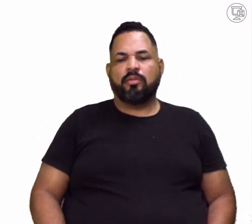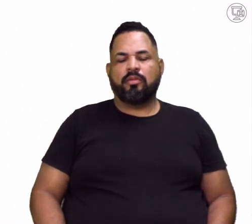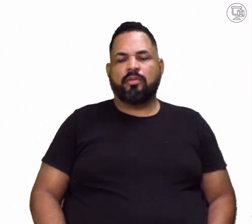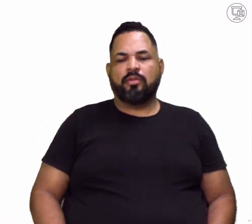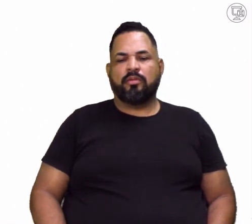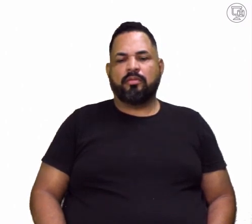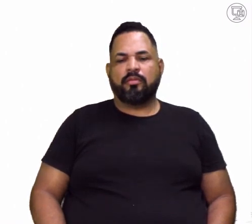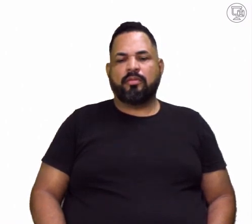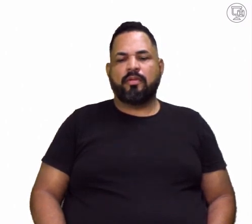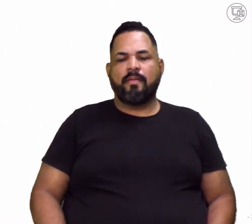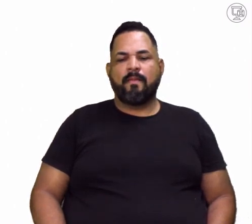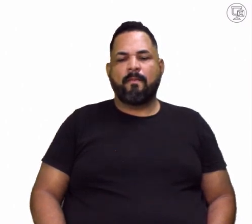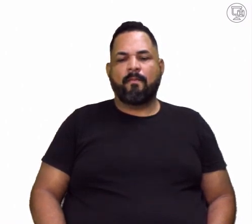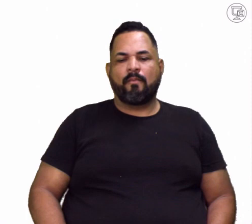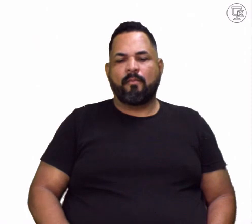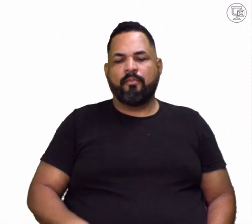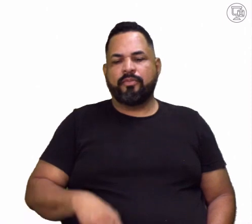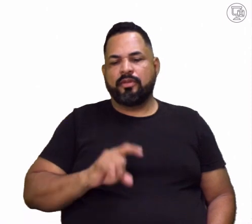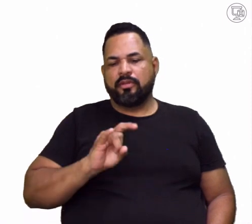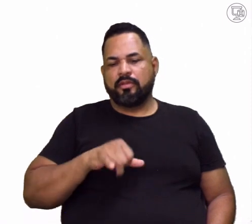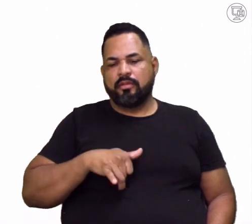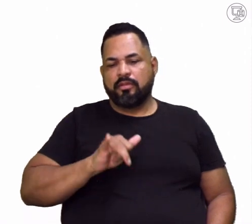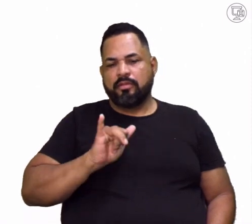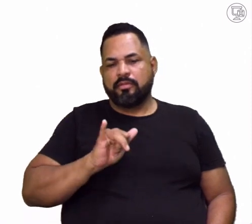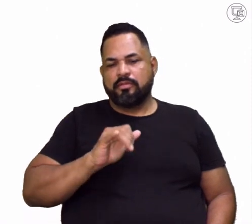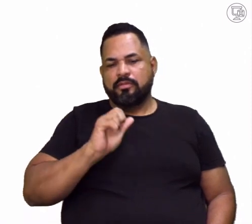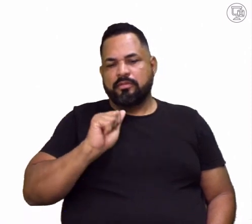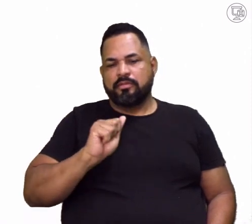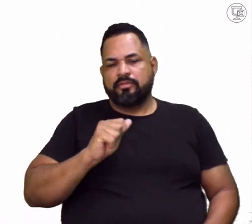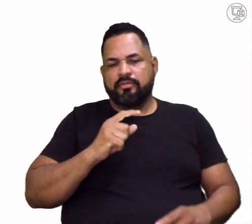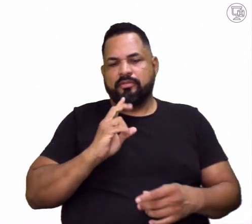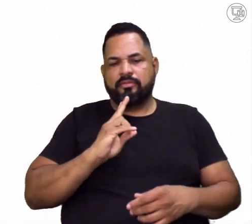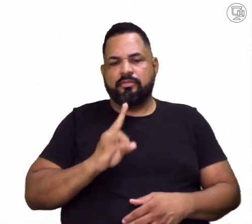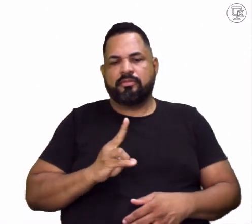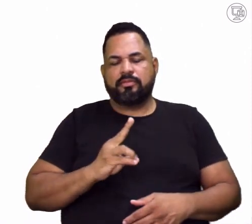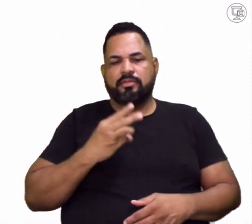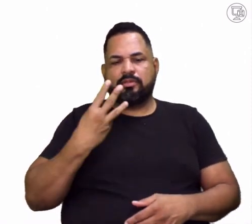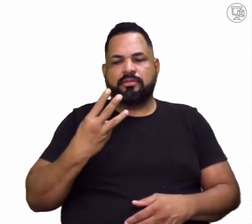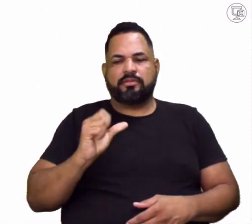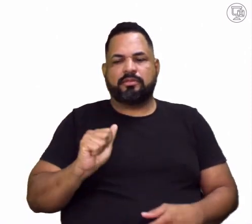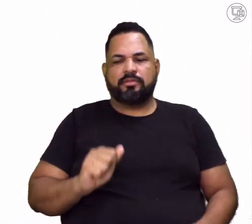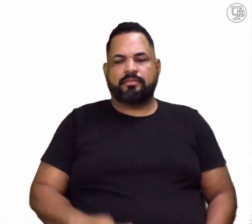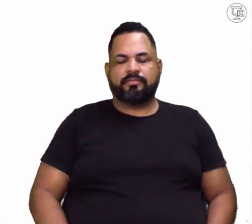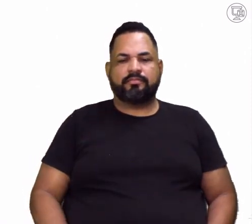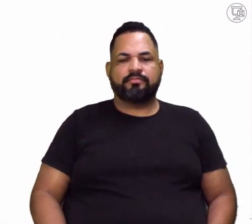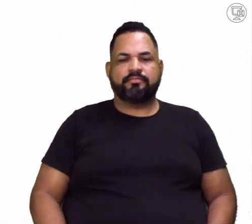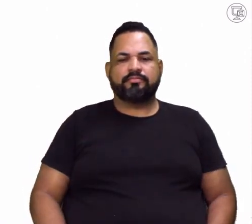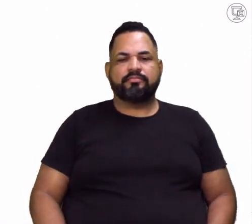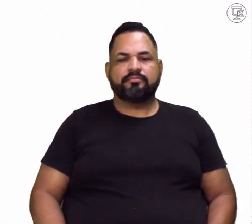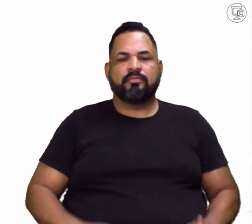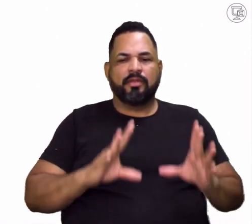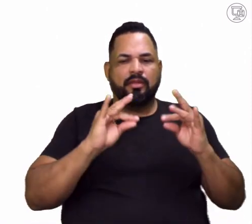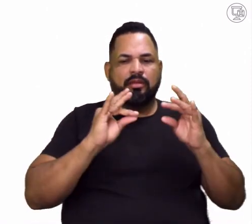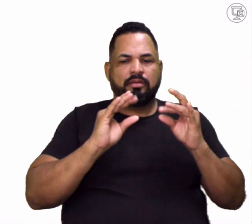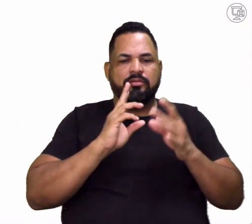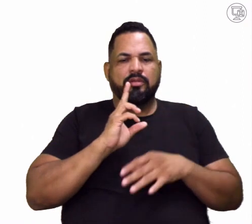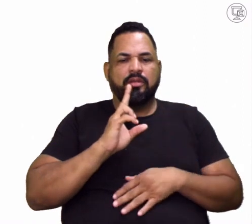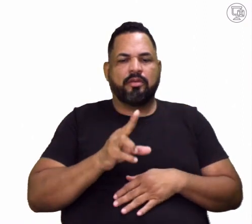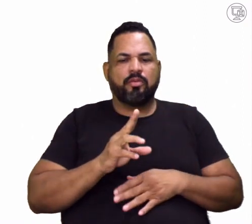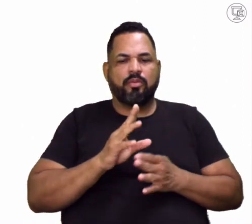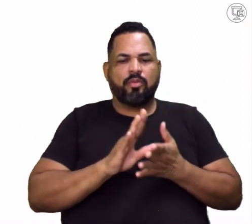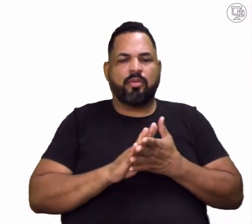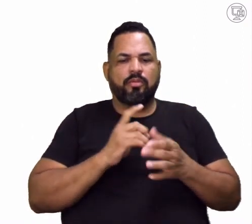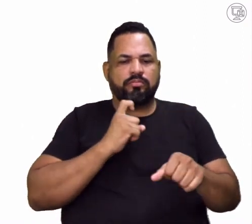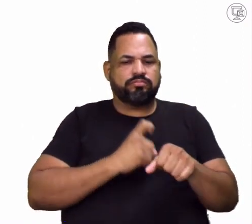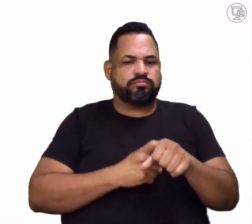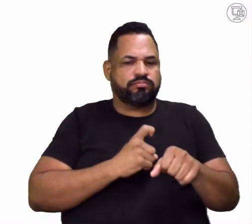que o Gama é 3 vezes o alvo né os líquidos eles se comportam termicamente como os sólidos no